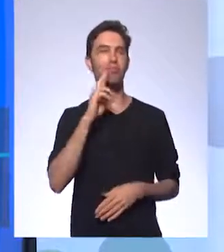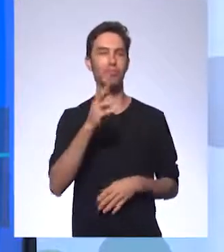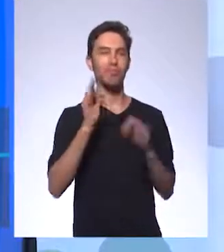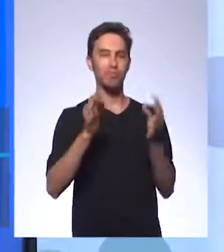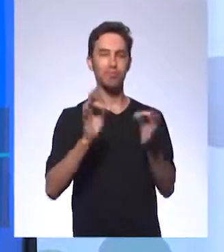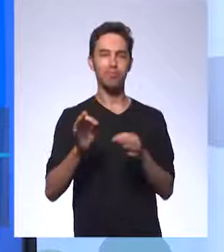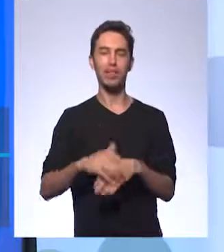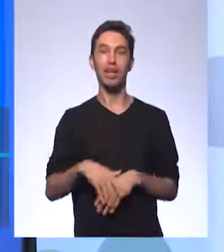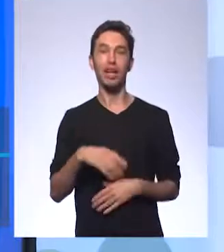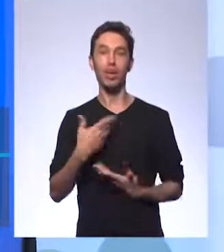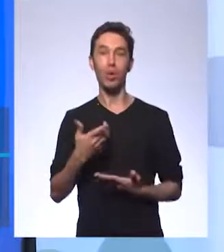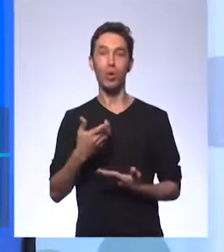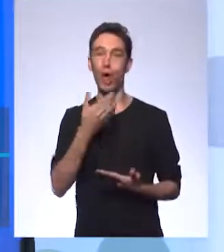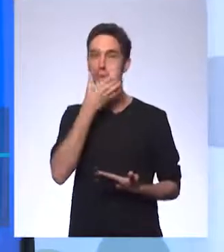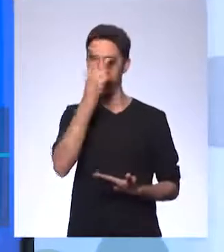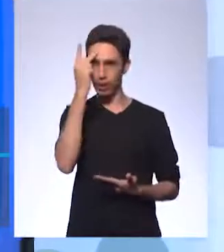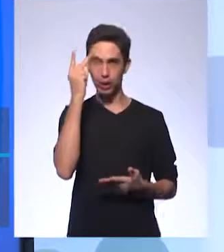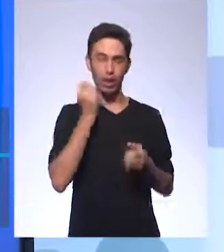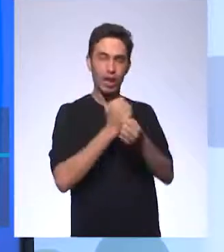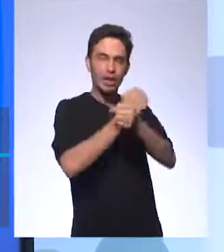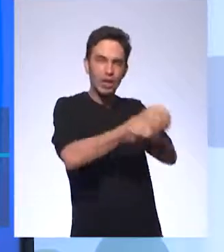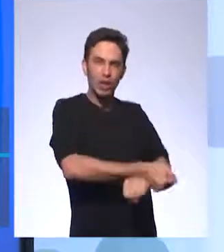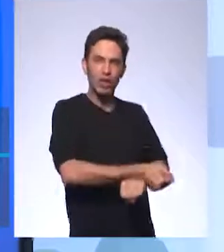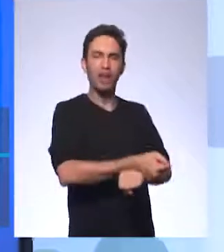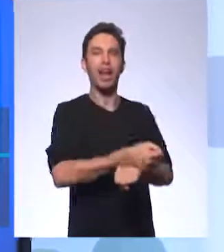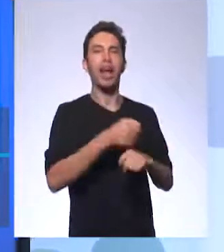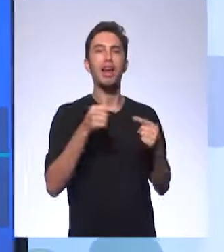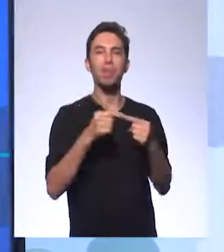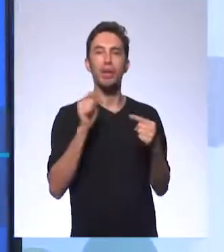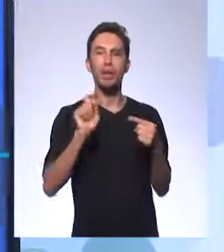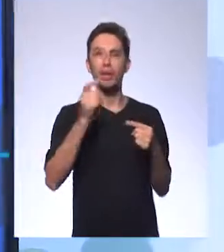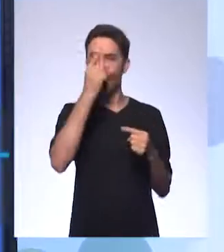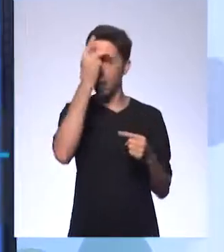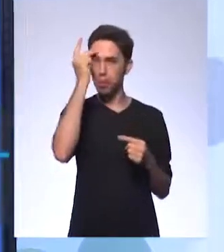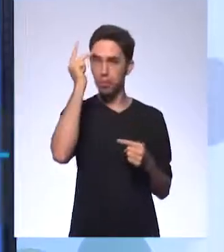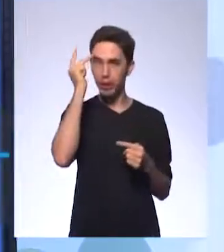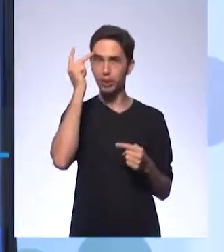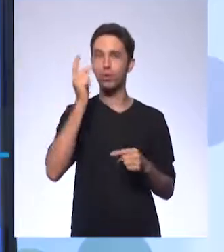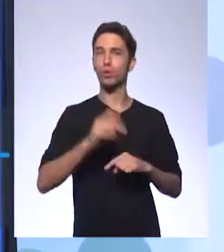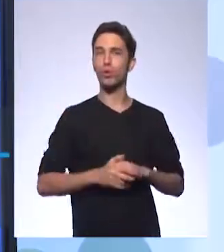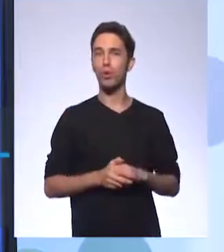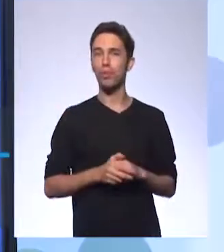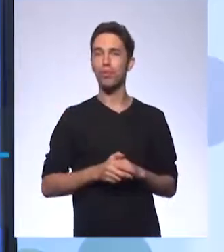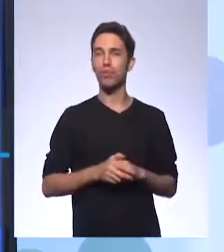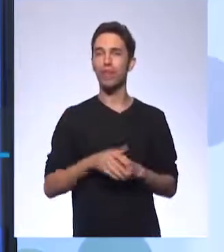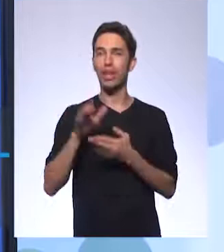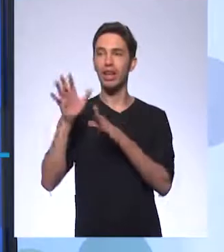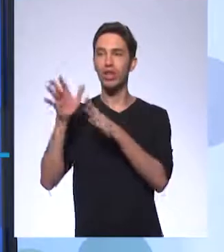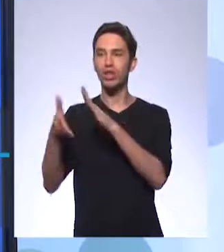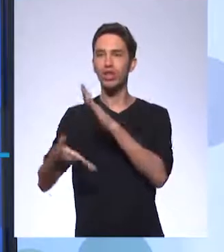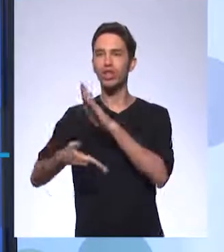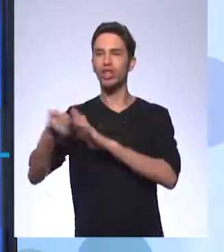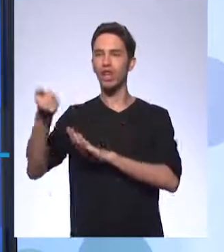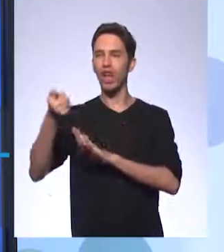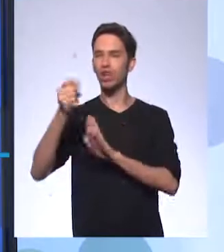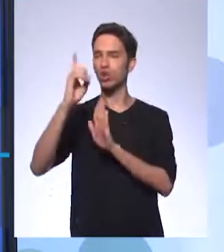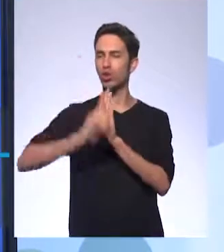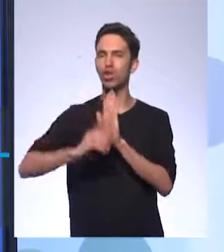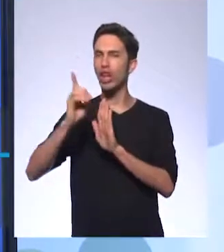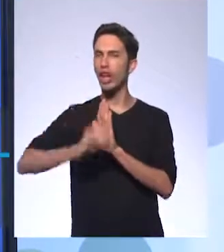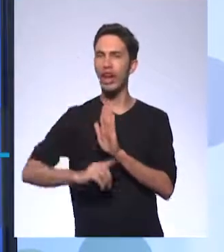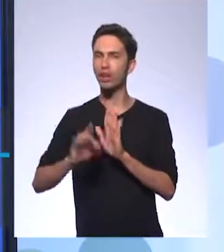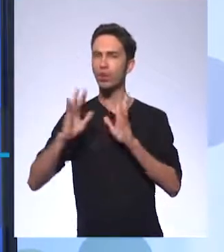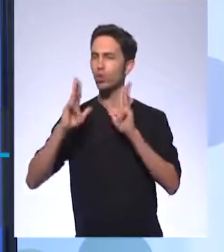O escravizado era uma pessoa que lhe foi tirado todos os